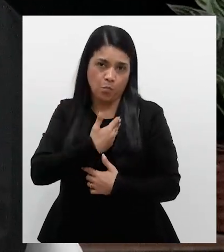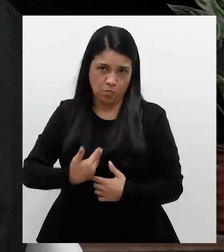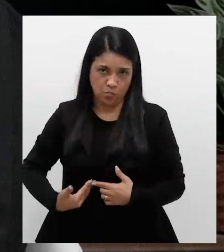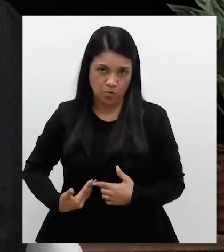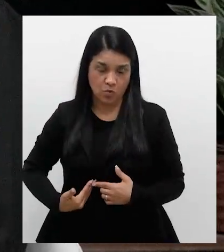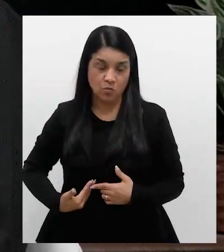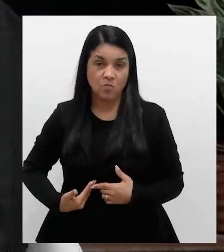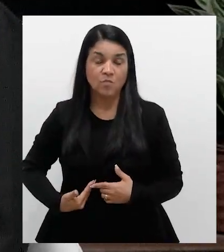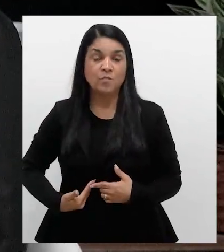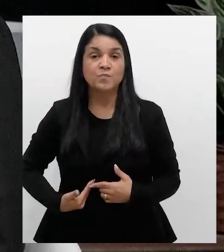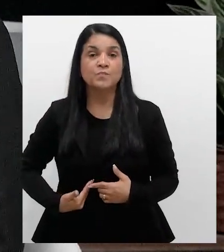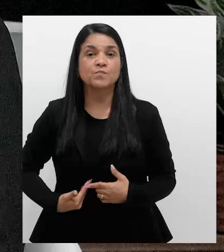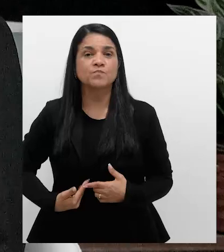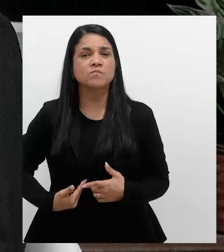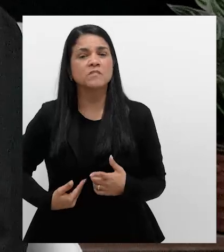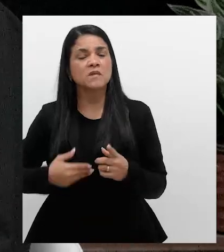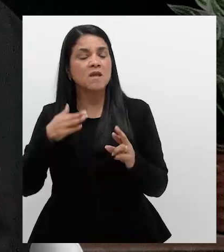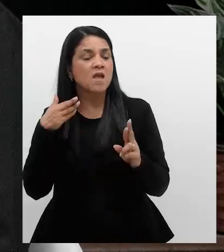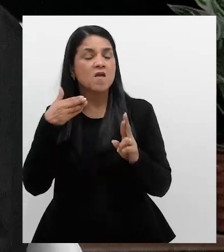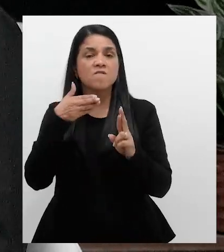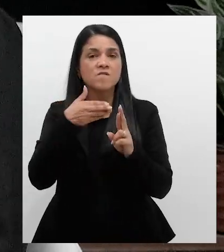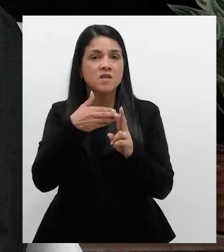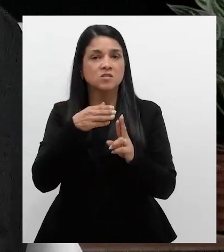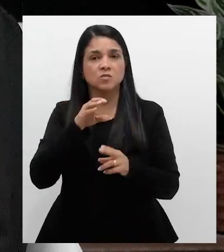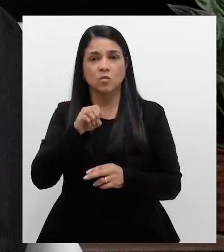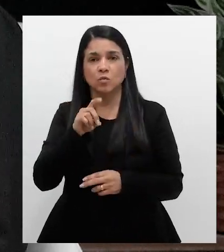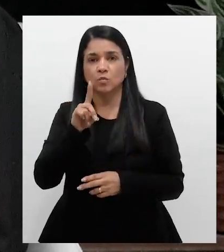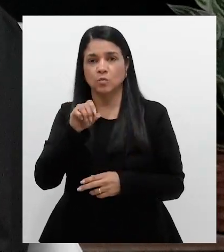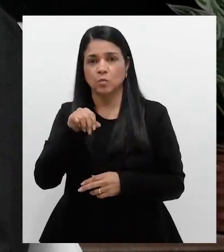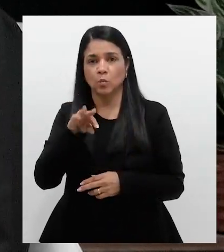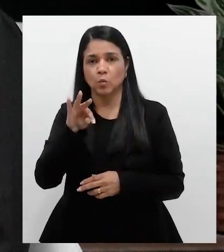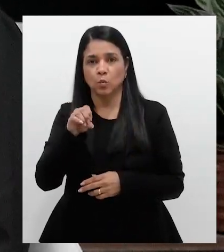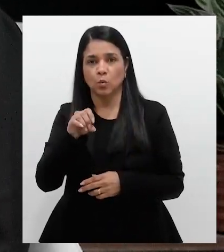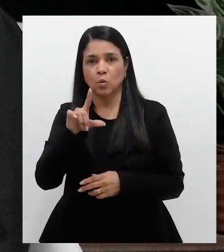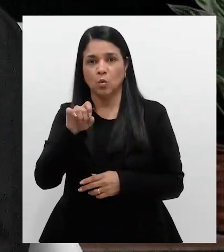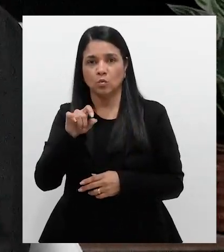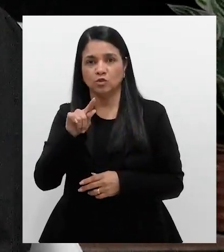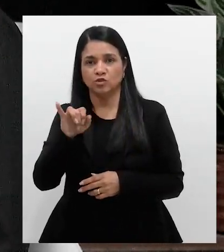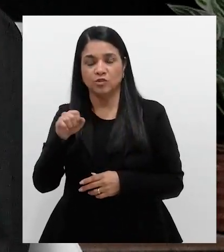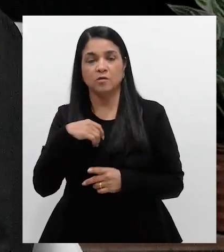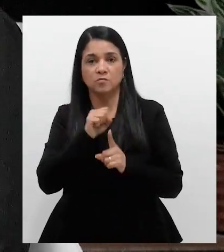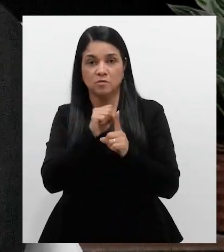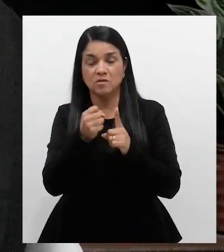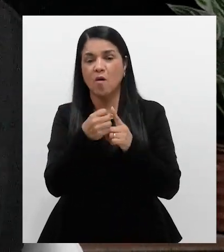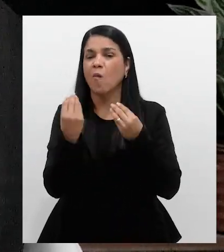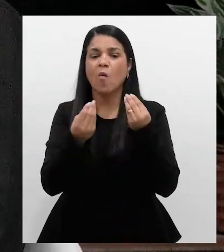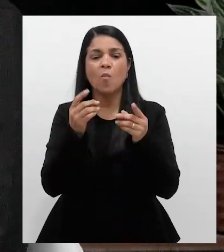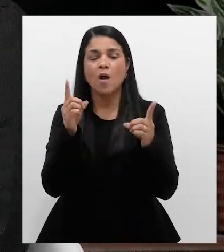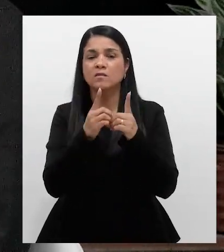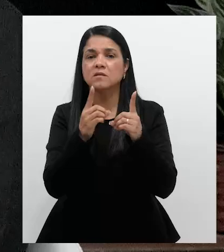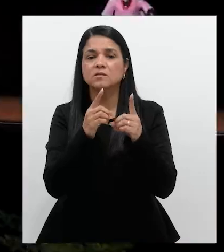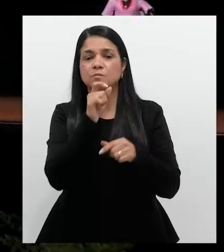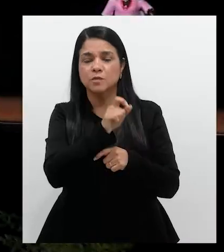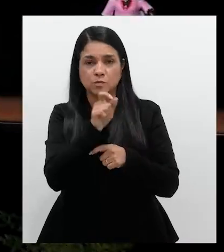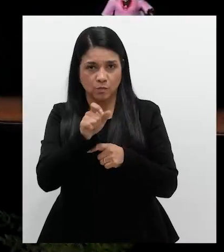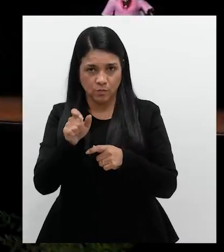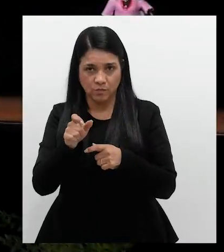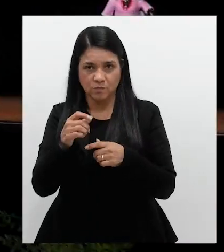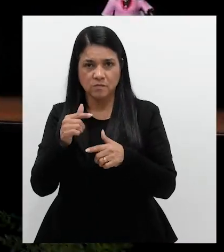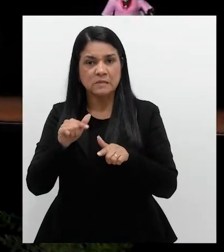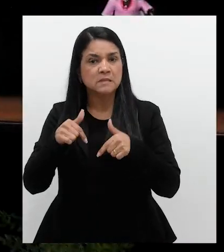pública, em relação a esse trabalho de odontologia social, enfim, atendimento às pessoas?